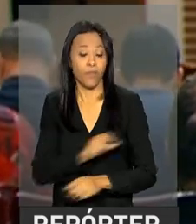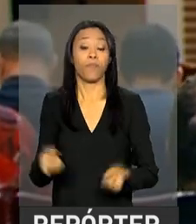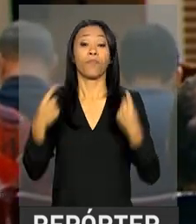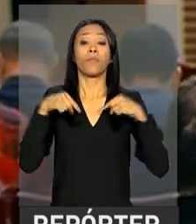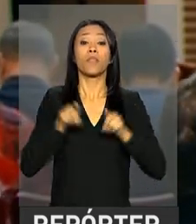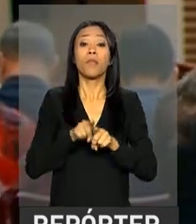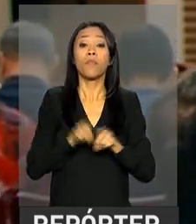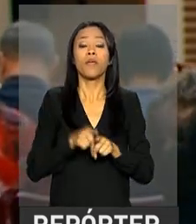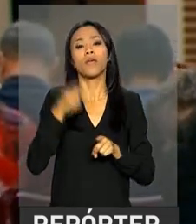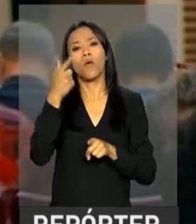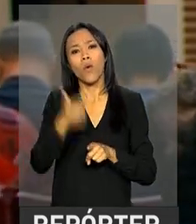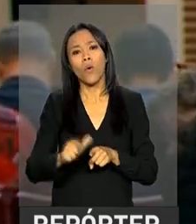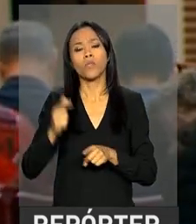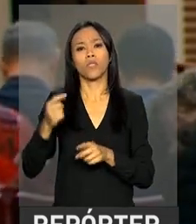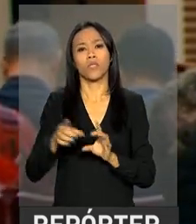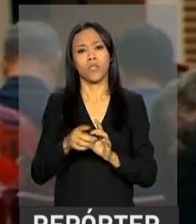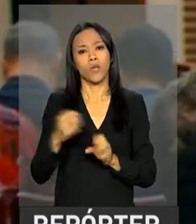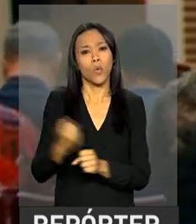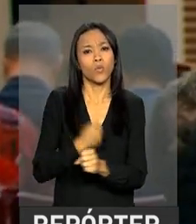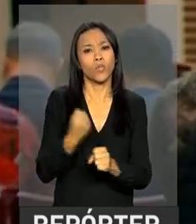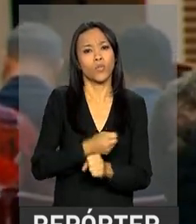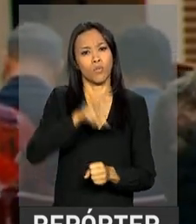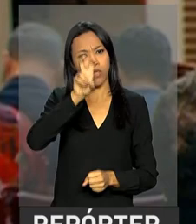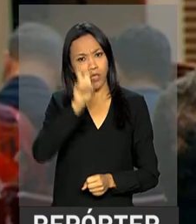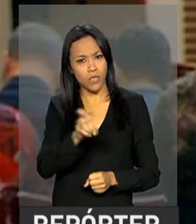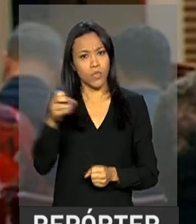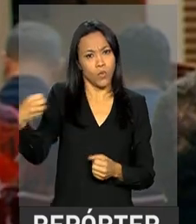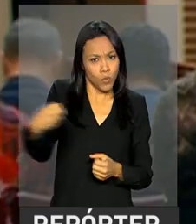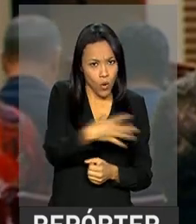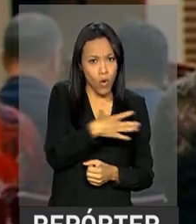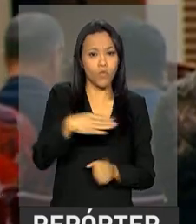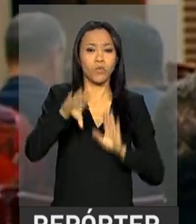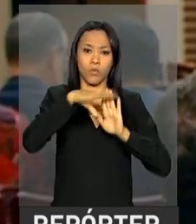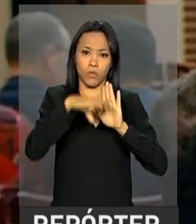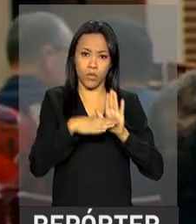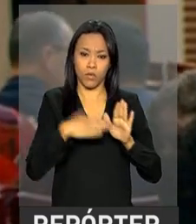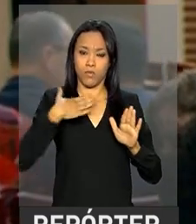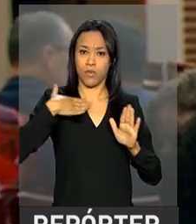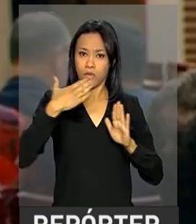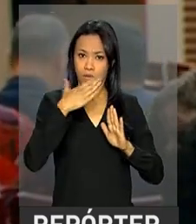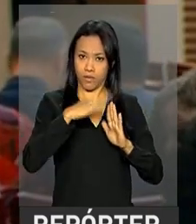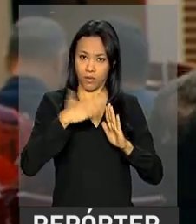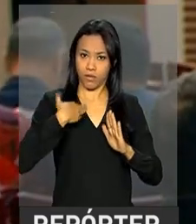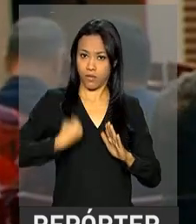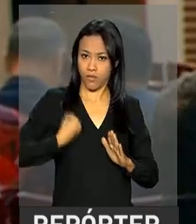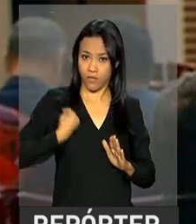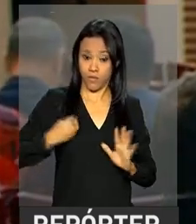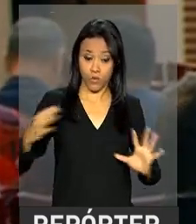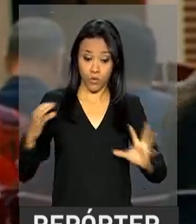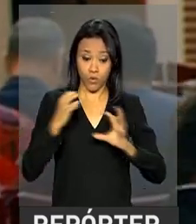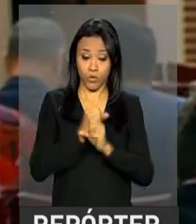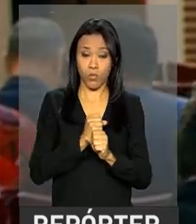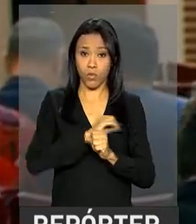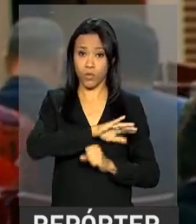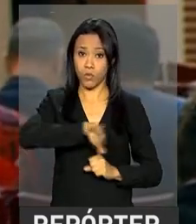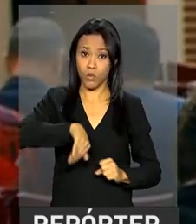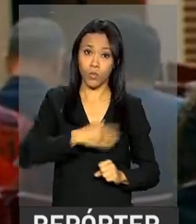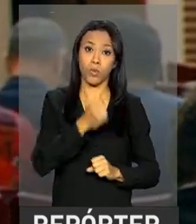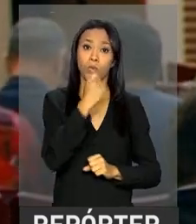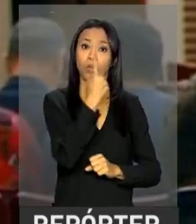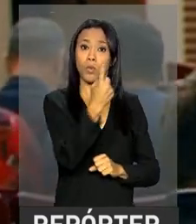autorizada a construção de 5 novos empreendimentos do programa Minha Casa Minha Vida, no total de